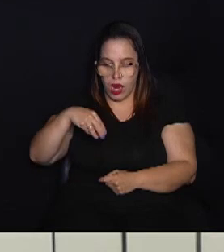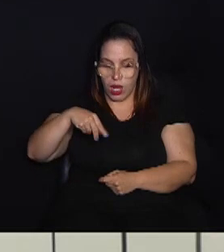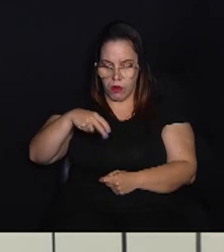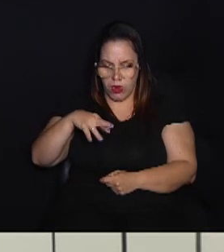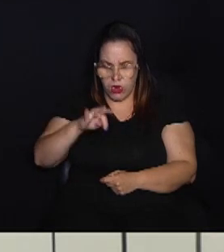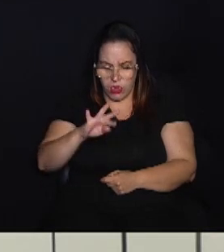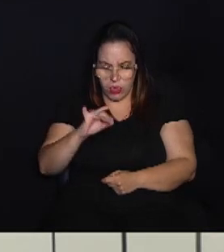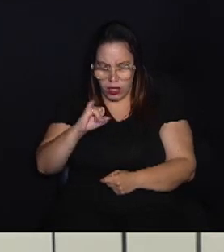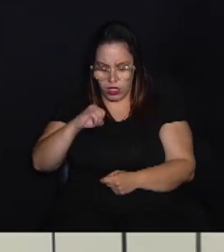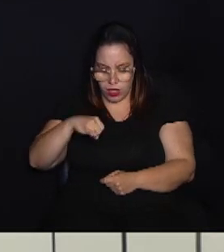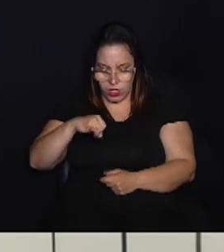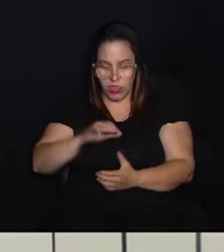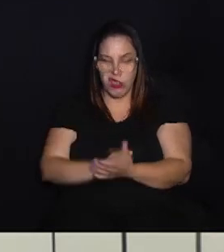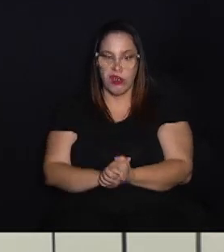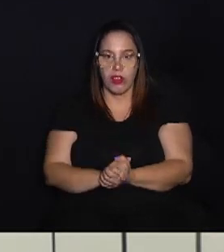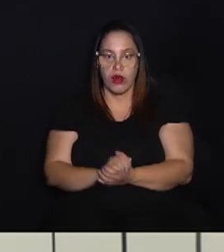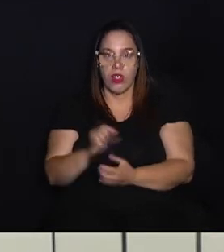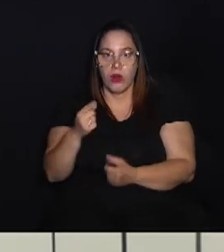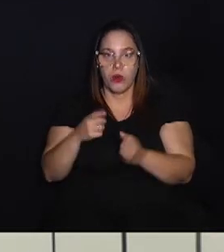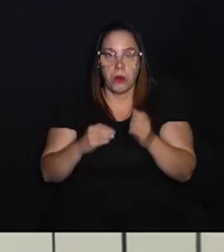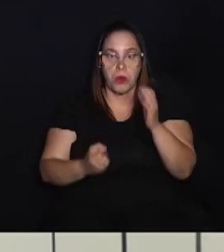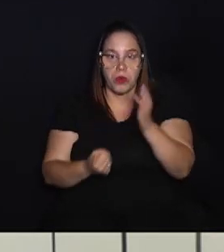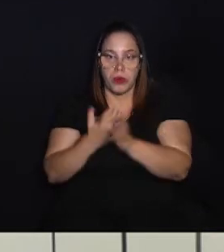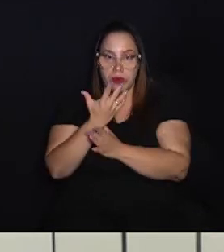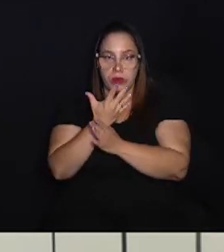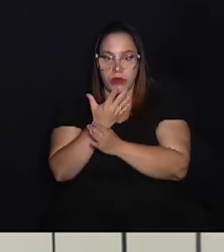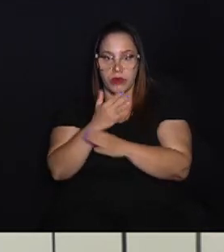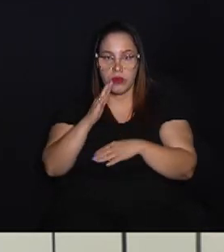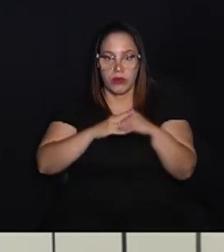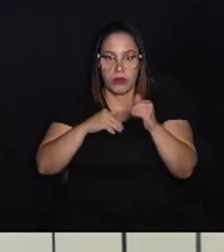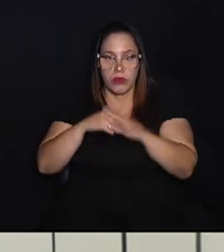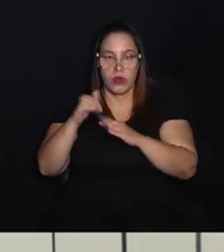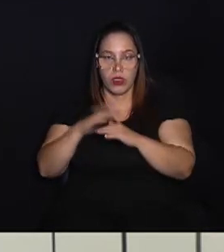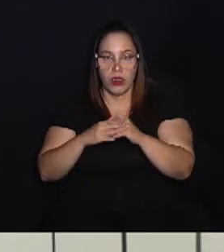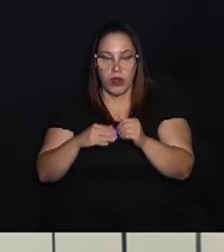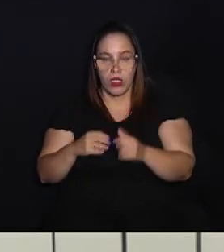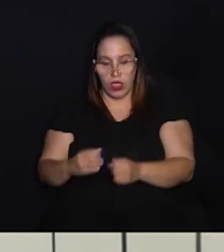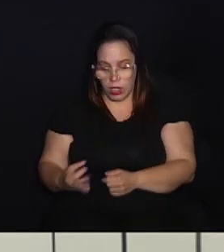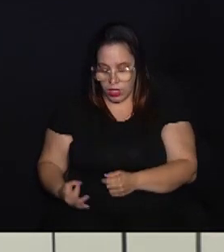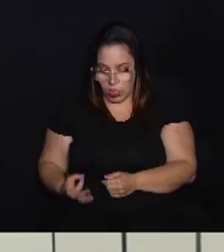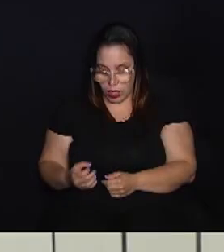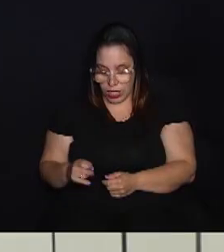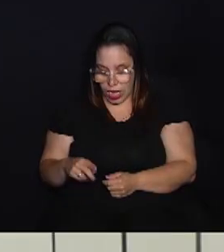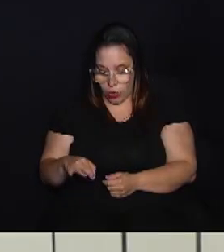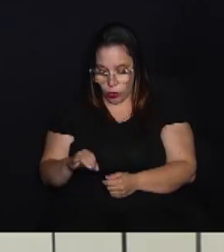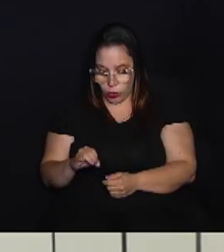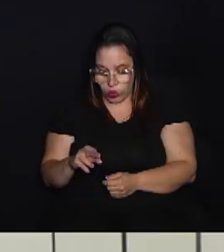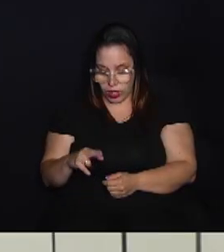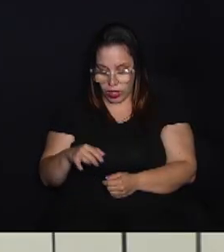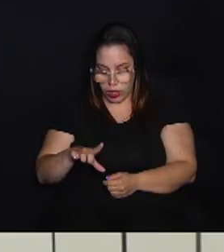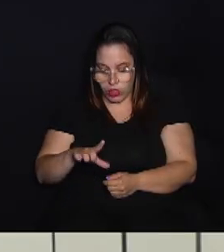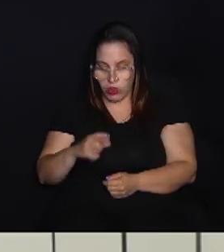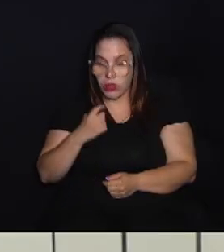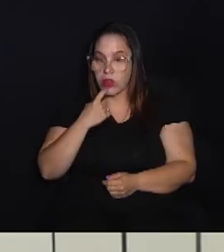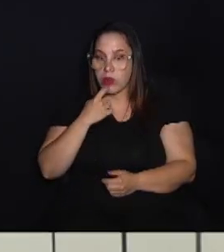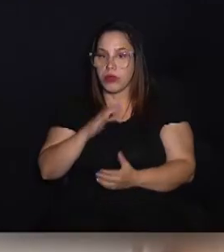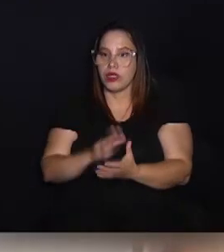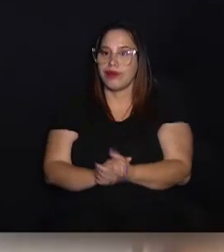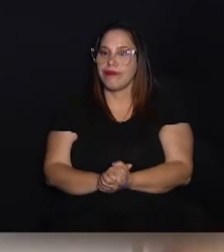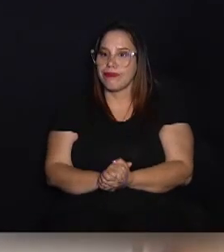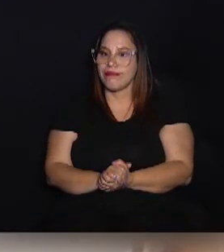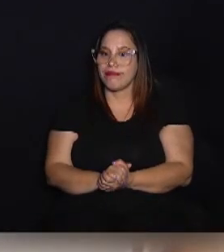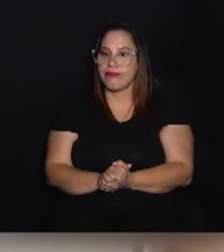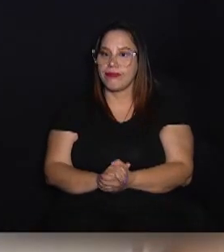de Oliveira Júnior, um dos pioneiros em tratamento de cálculos renais na cidade de Campinas.